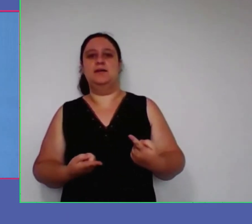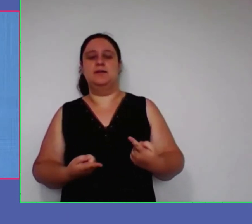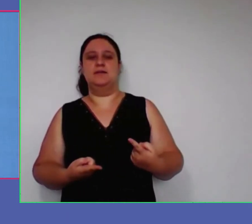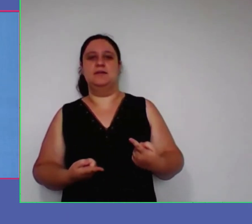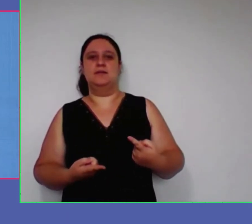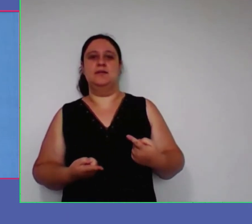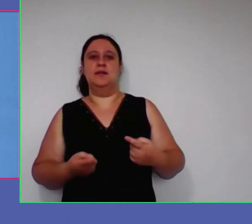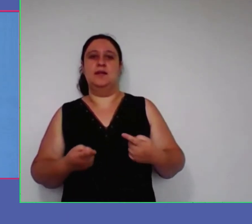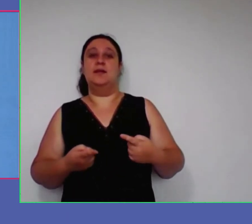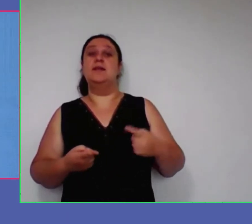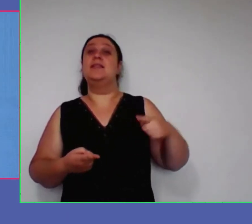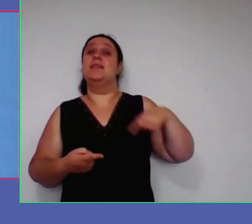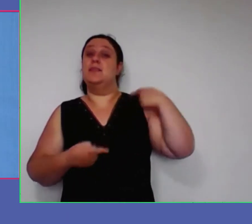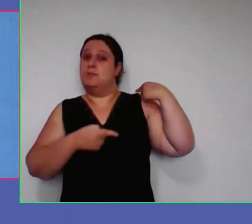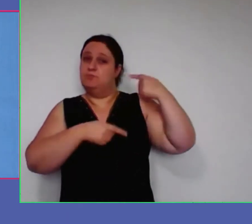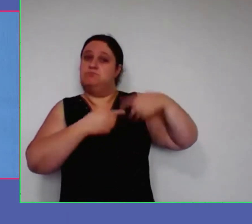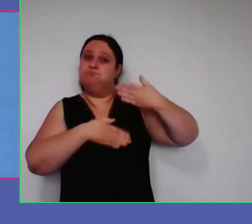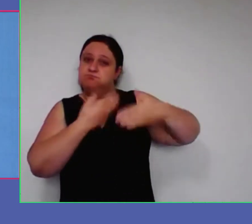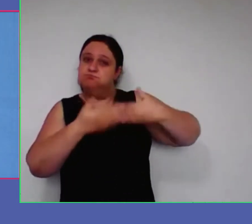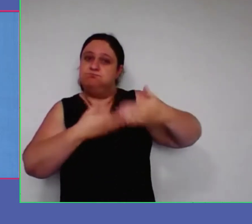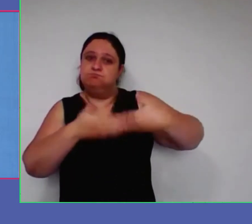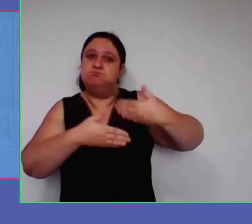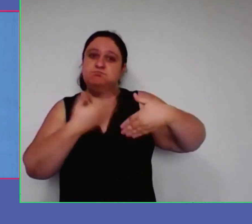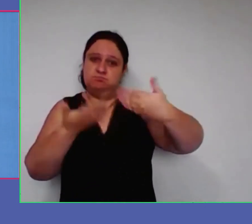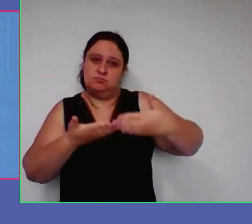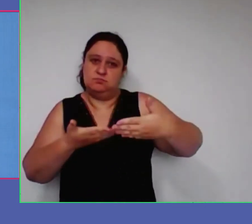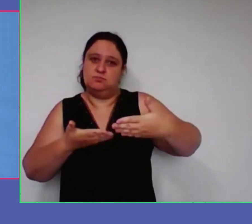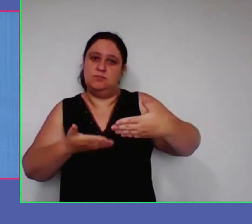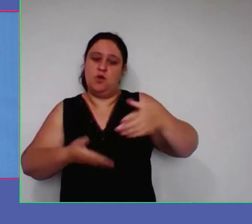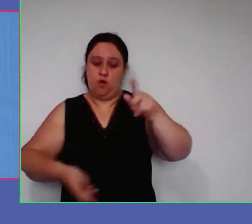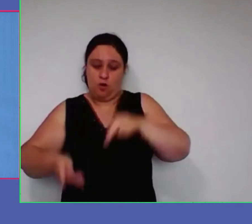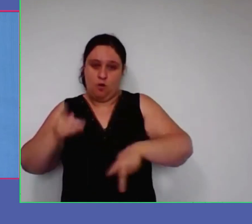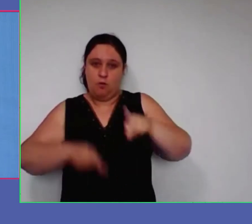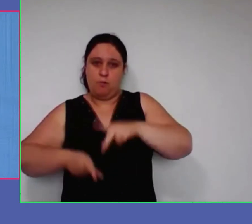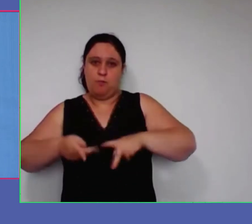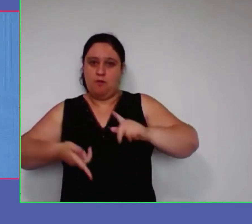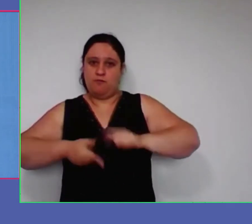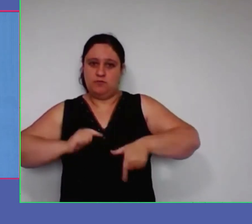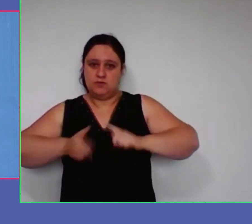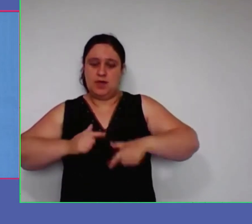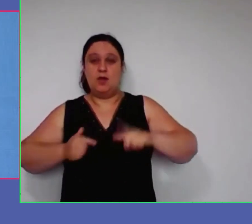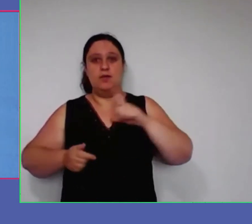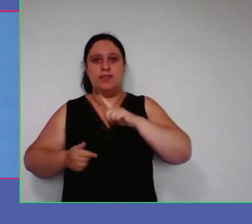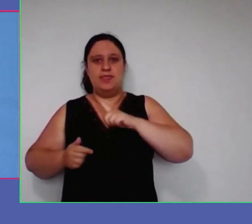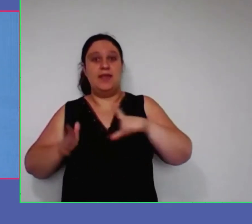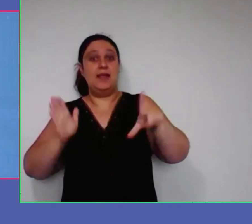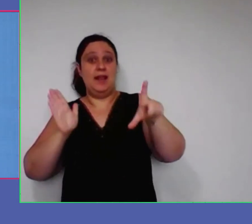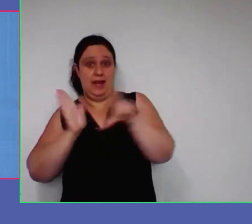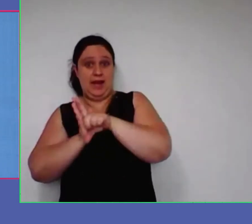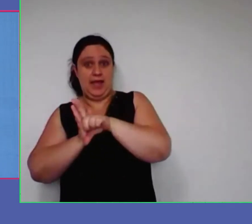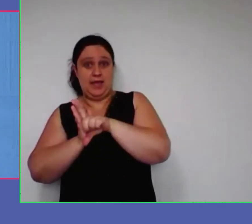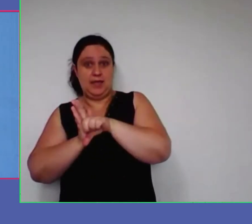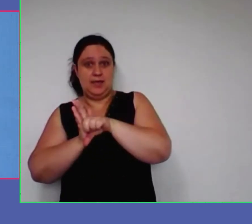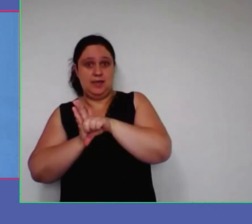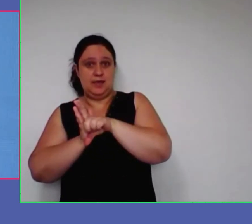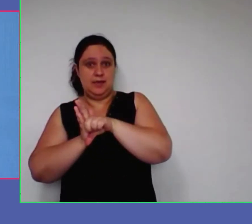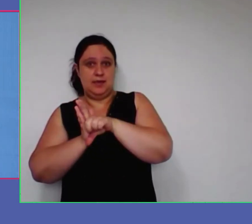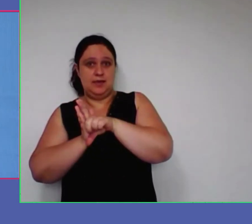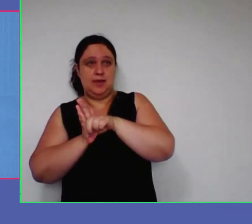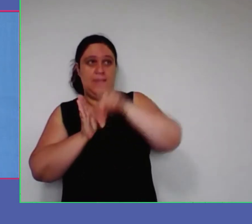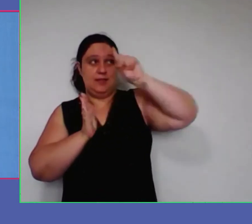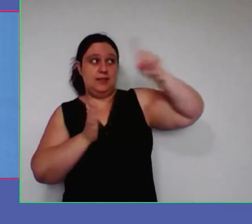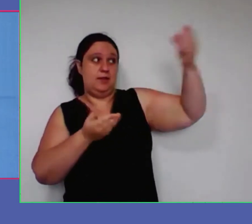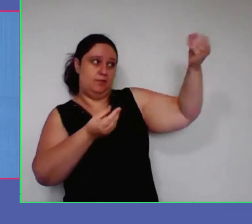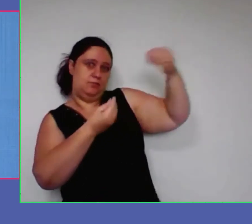tem por suas leis, as leis que Deus deu. Então eles